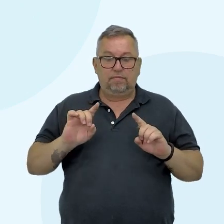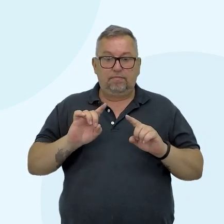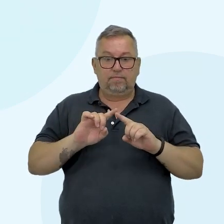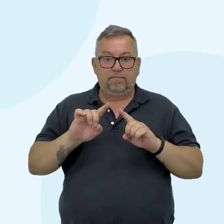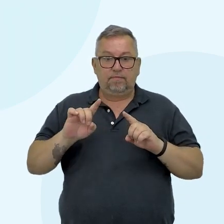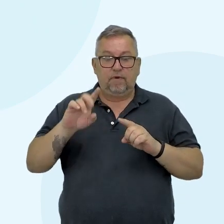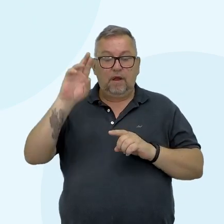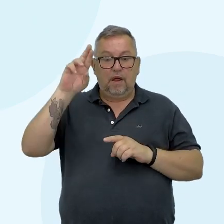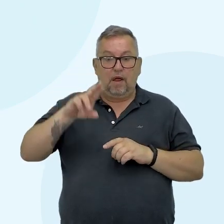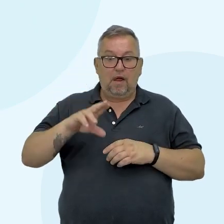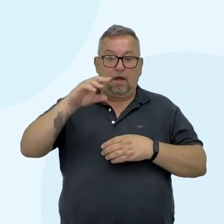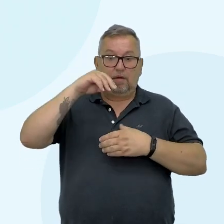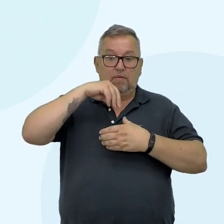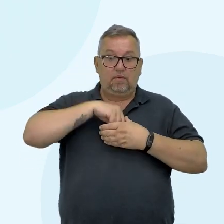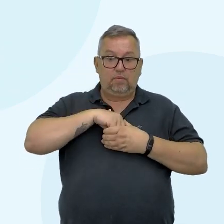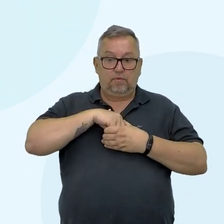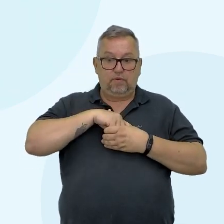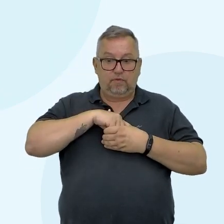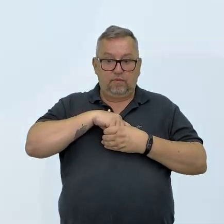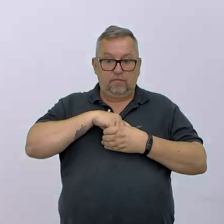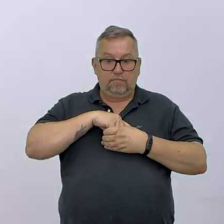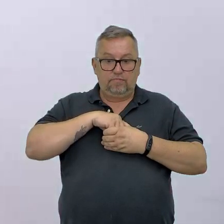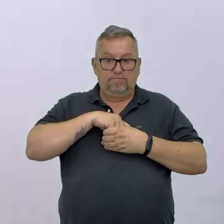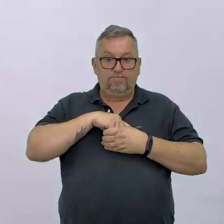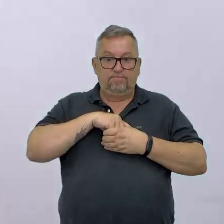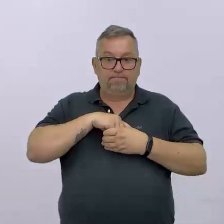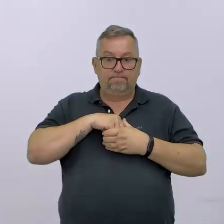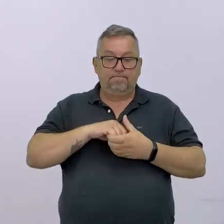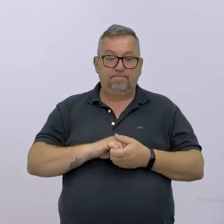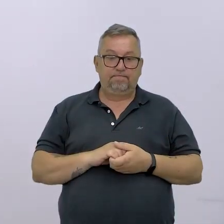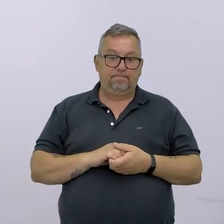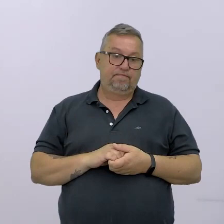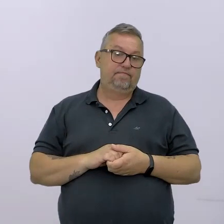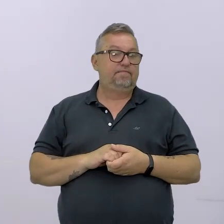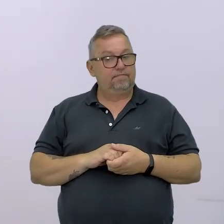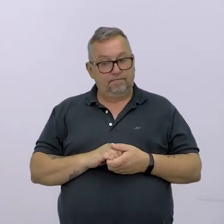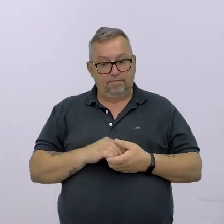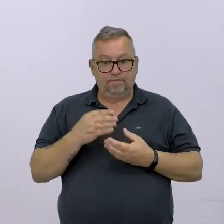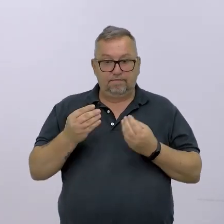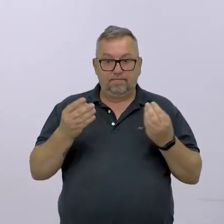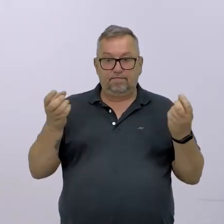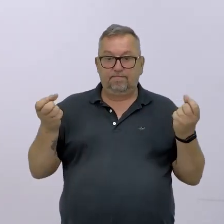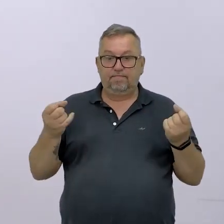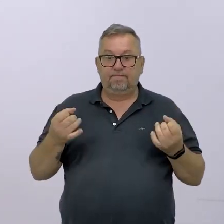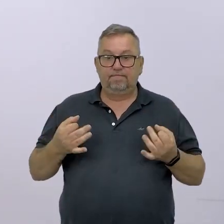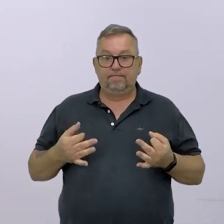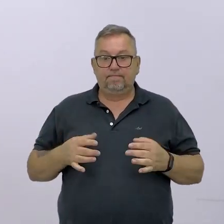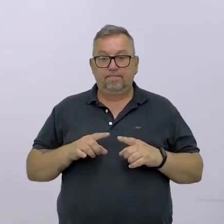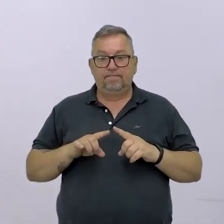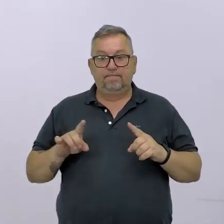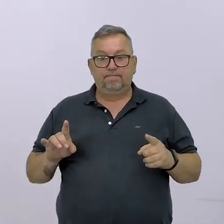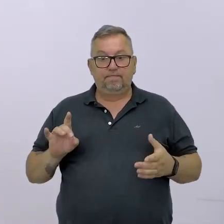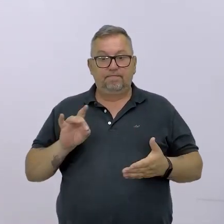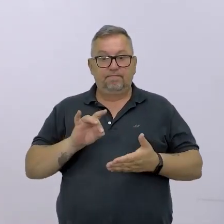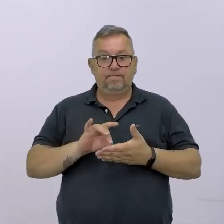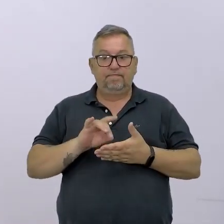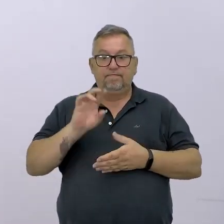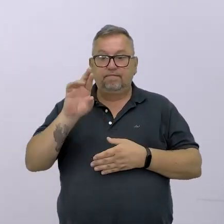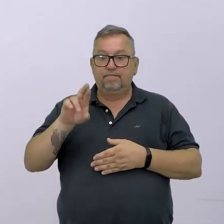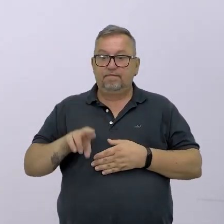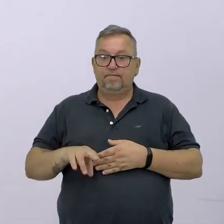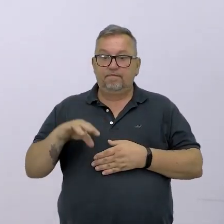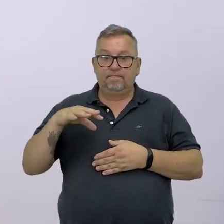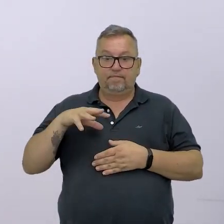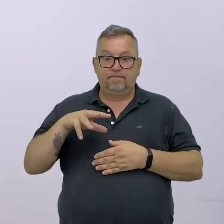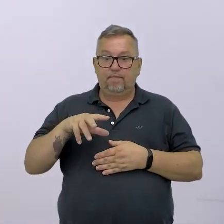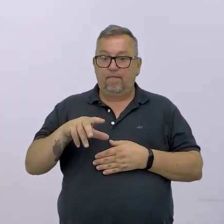nos referimos à razão subjetiva. Então, como que eu posso explicar isso? Na verdade, então a razão é um